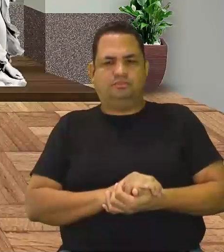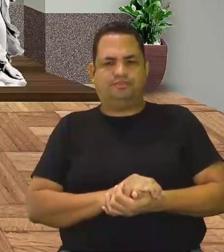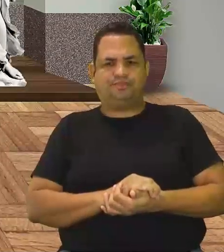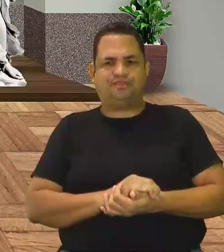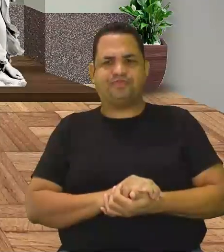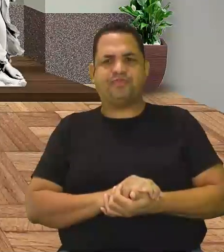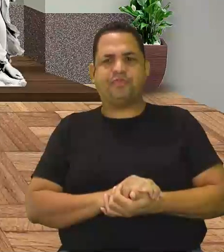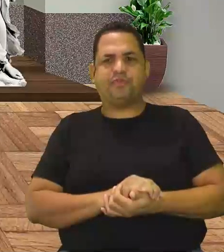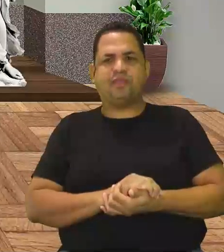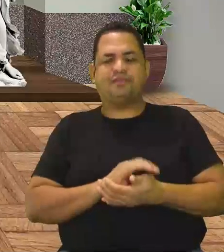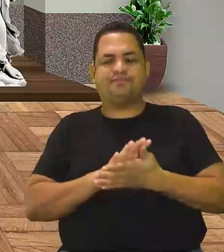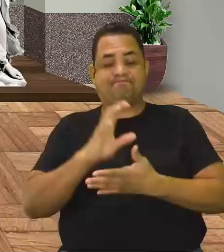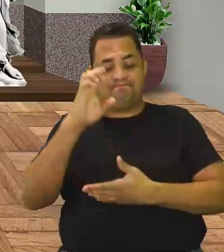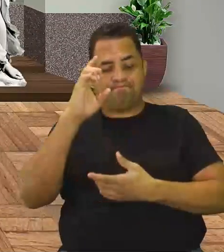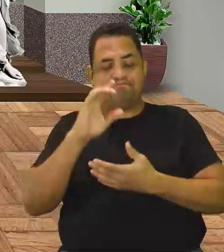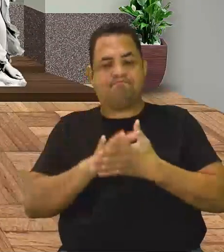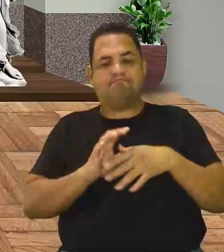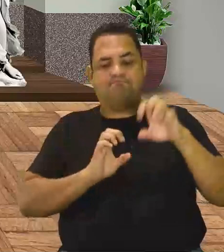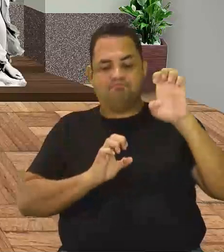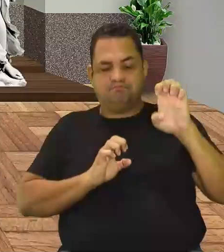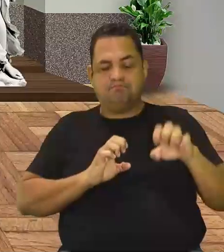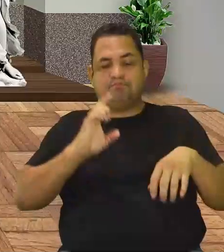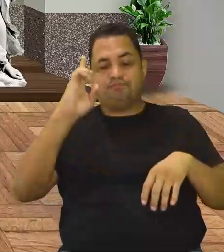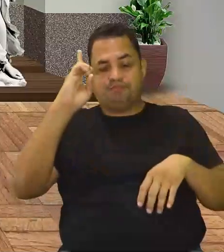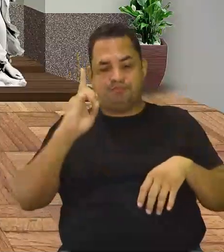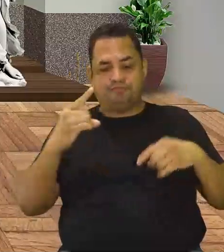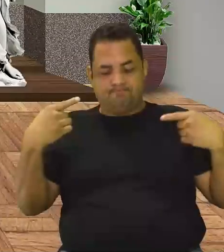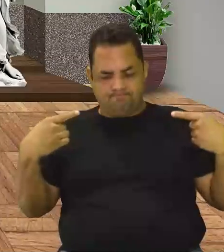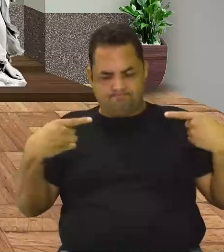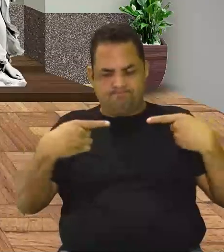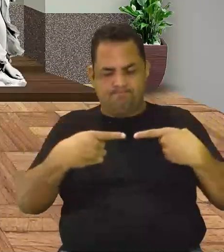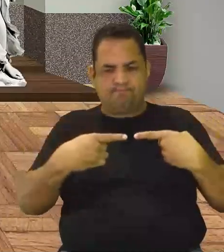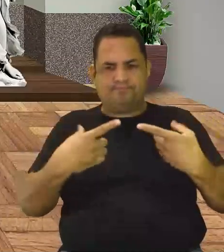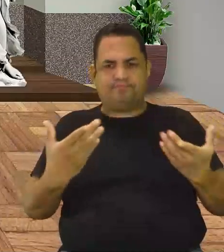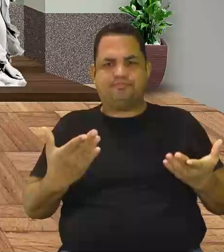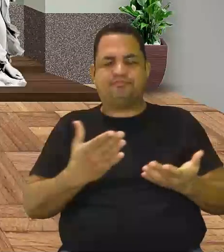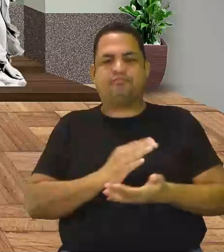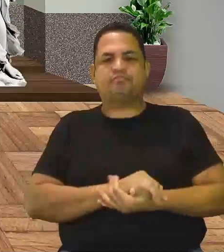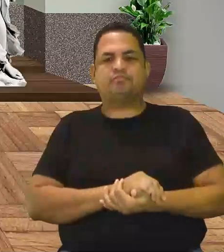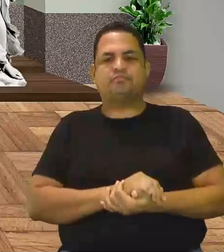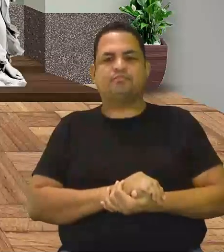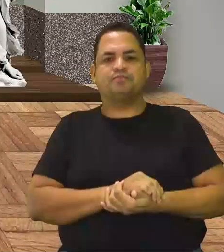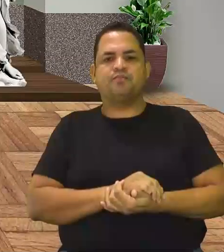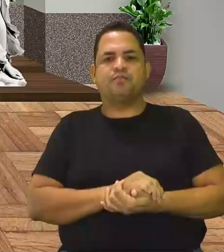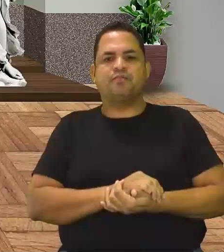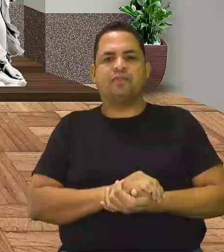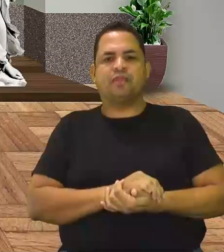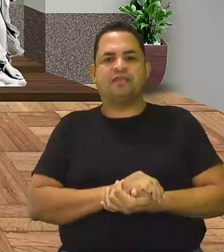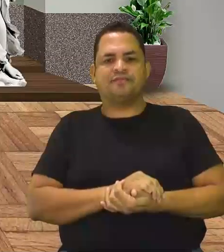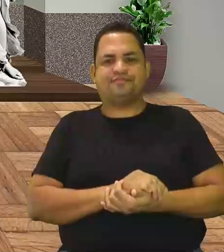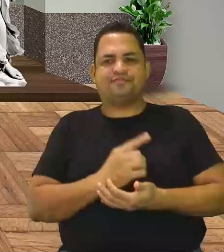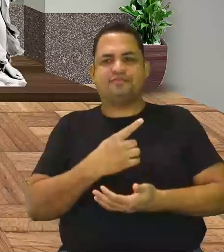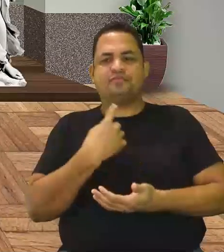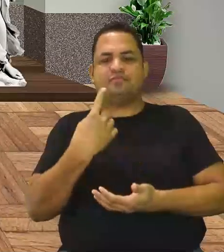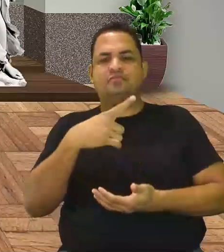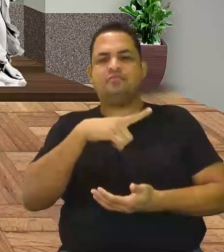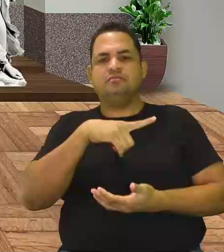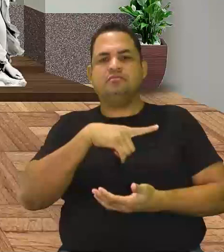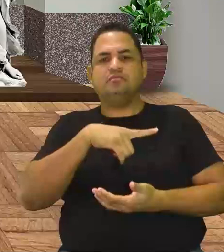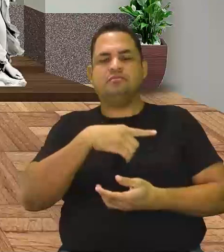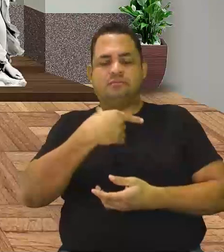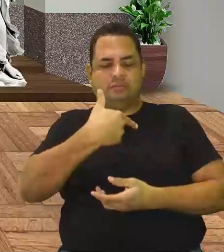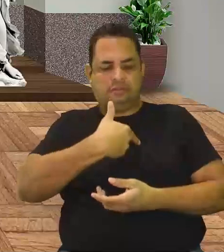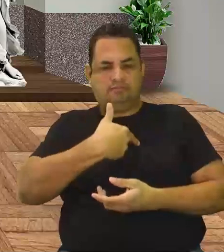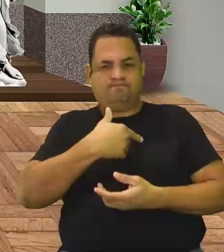a extrema-direita e a extrema-esquerda que estavam em confronto naquele momento. E com isso nós vamos ter Getúlio Vargas dando